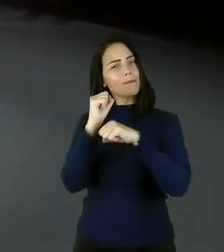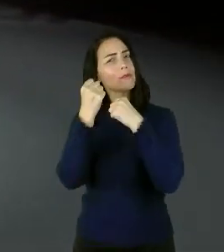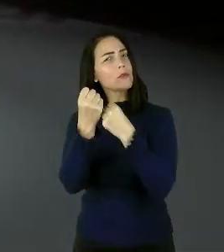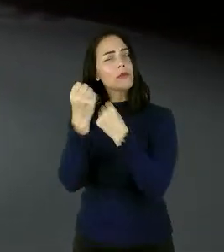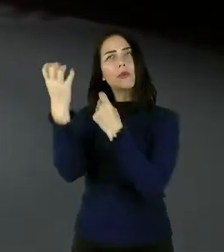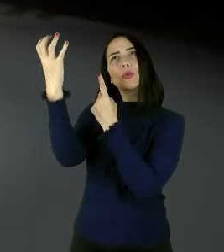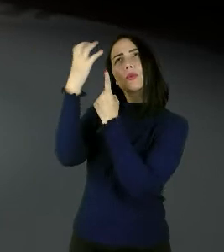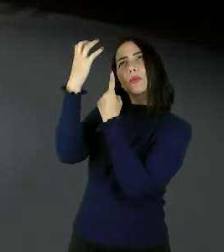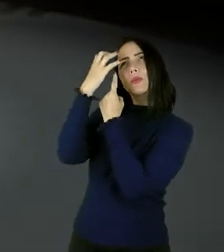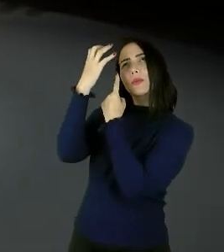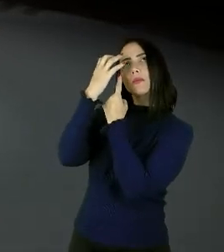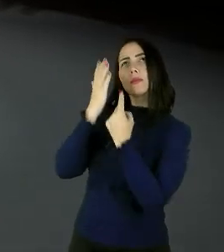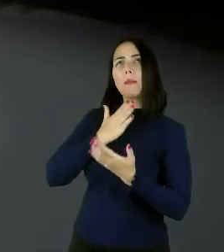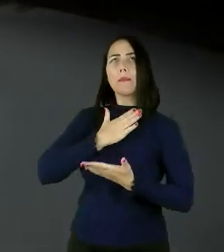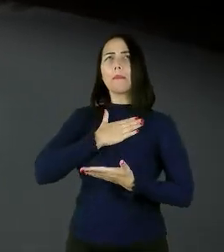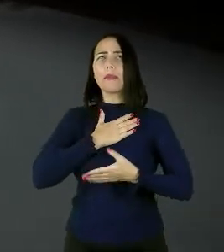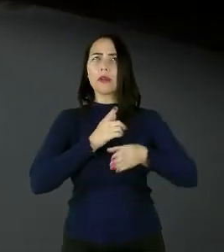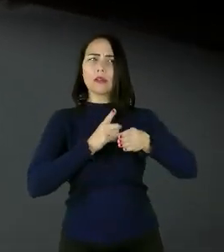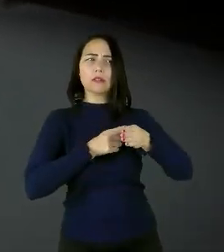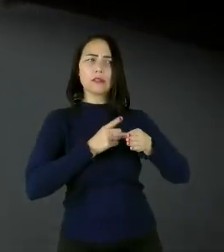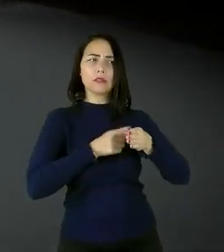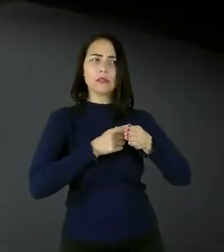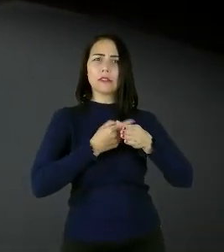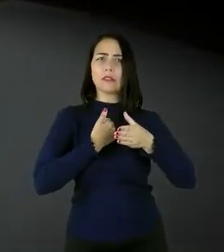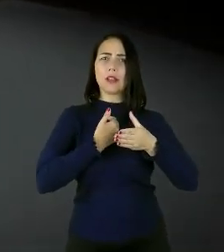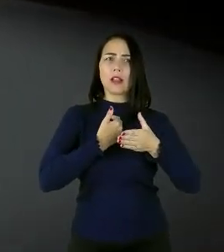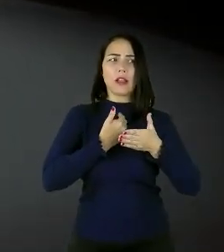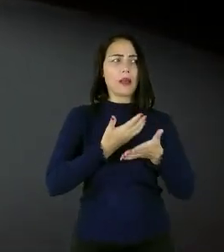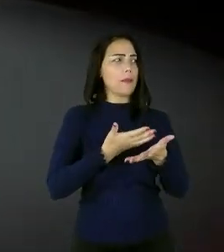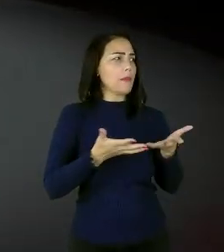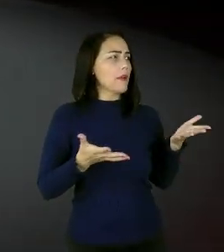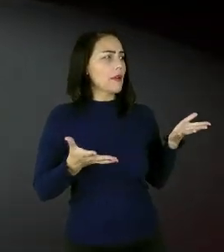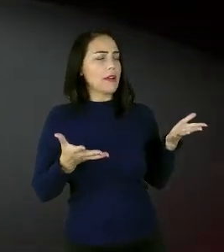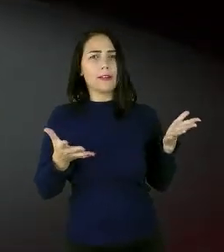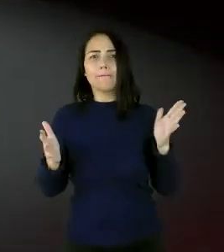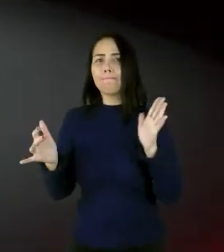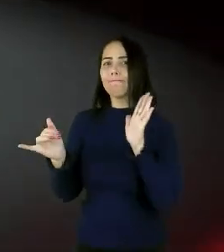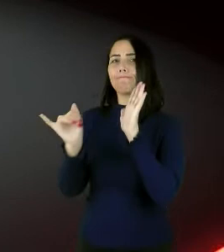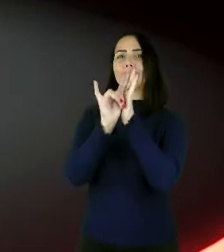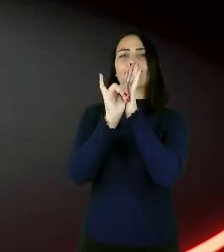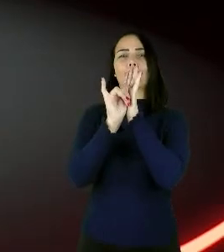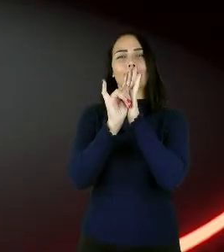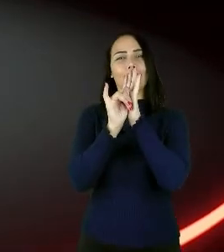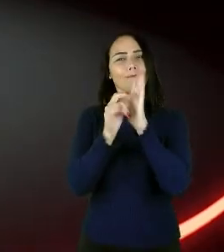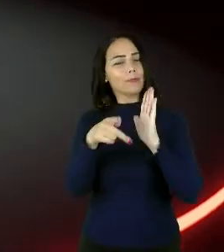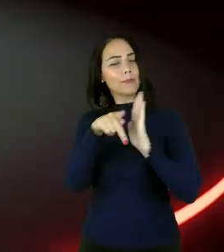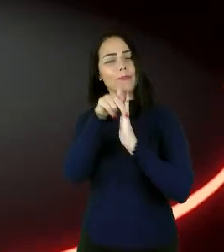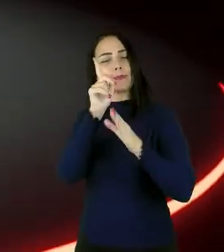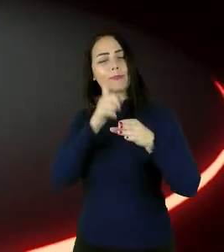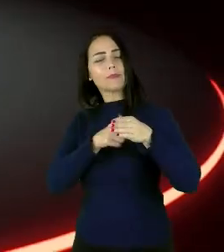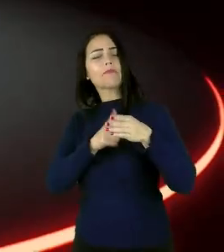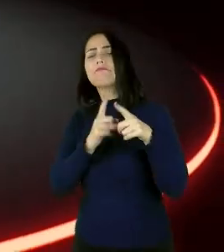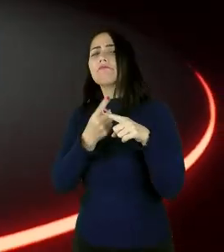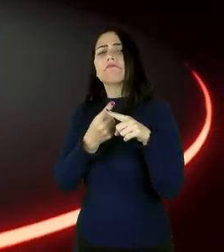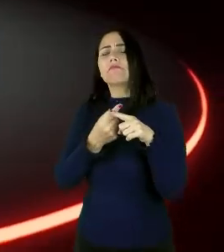da minha cidade me desgosto me perdi na identidade dela é